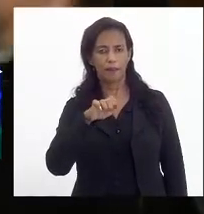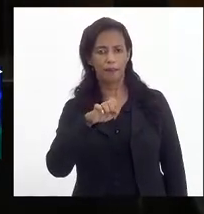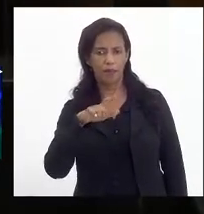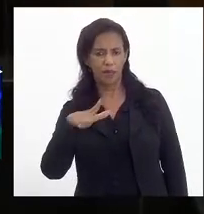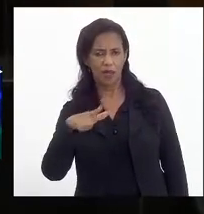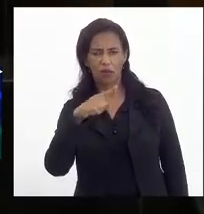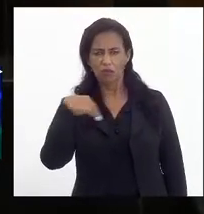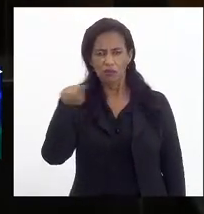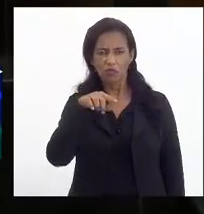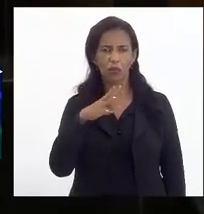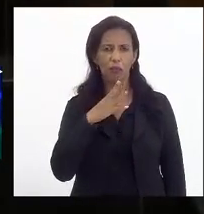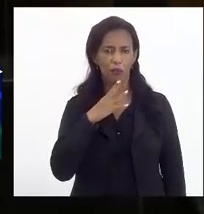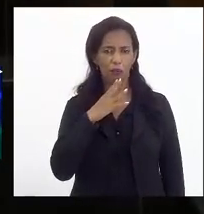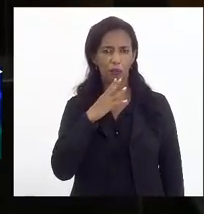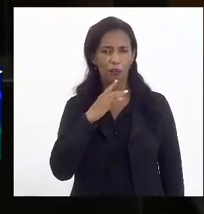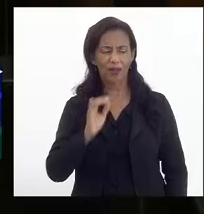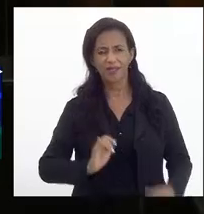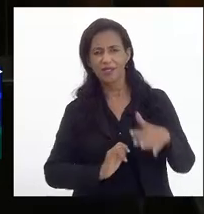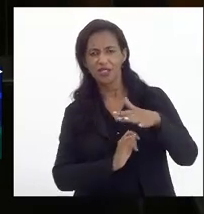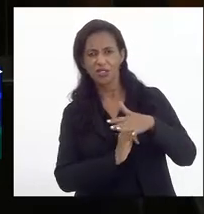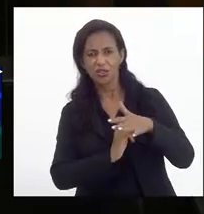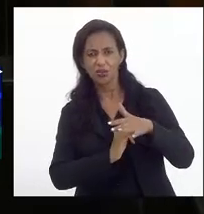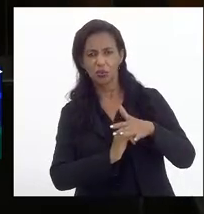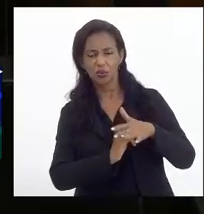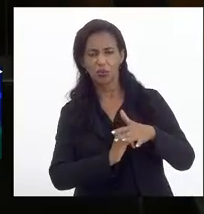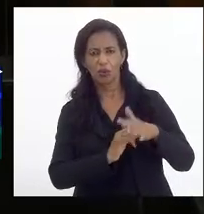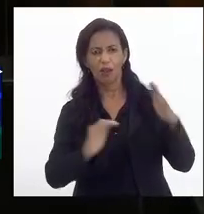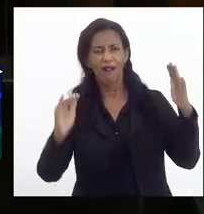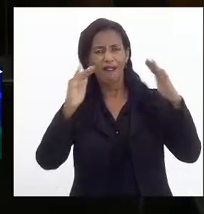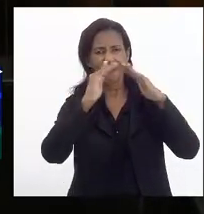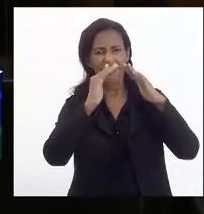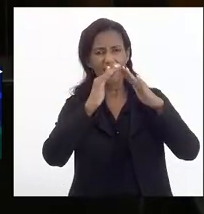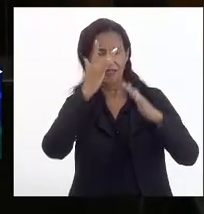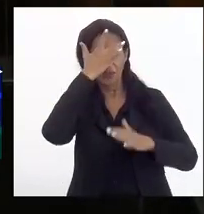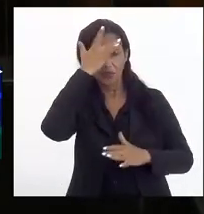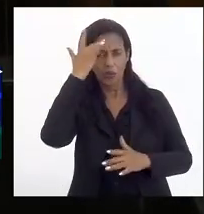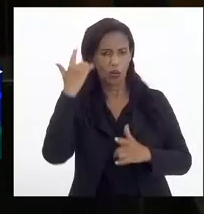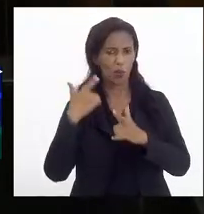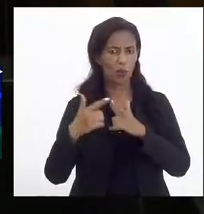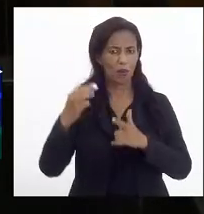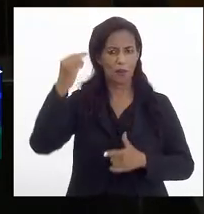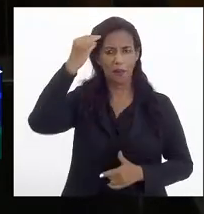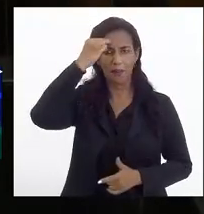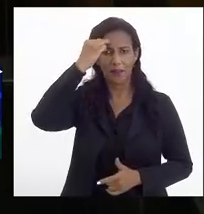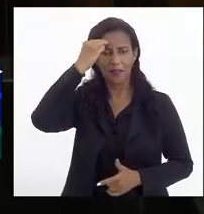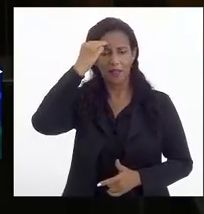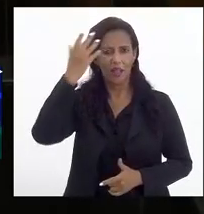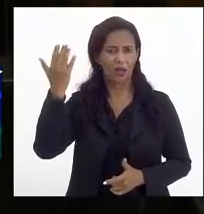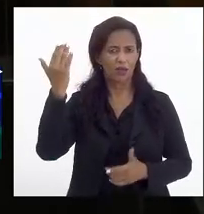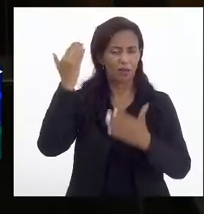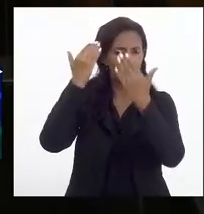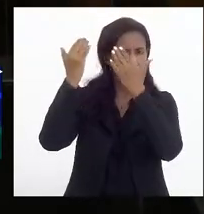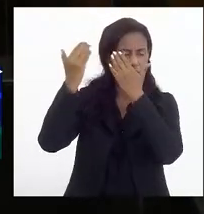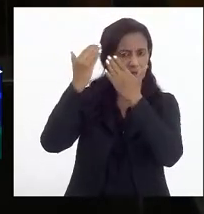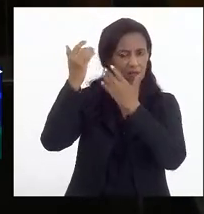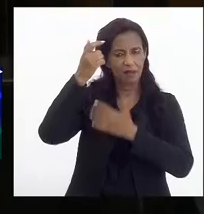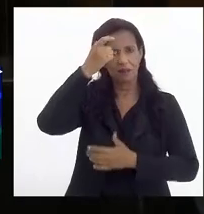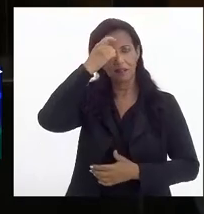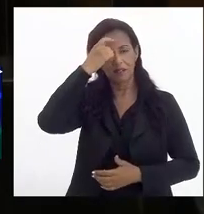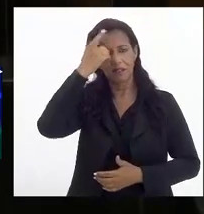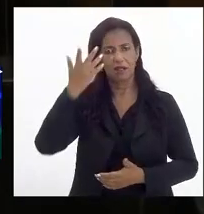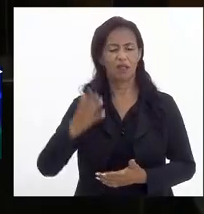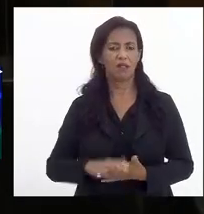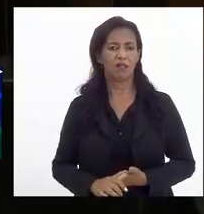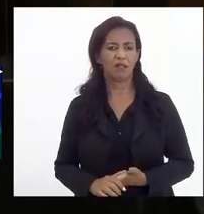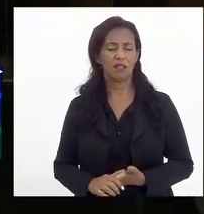lava-jato todos nós conhecemos porque esse Instituto de referência no campo da saúde mental da psiquiatria é que foi